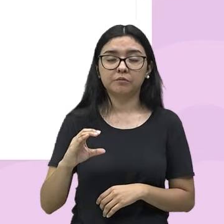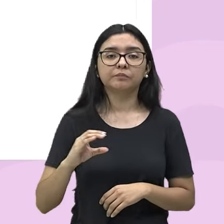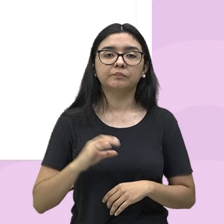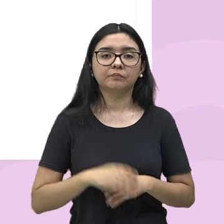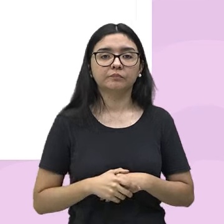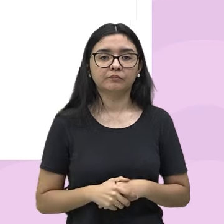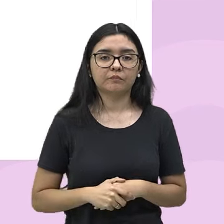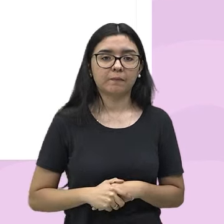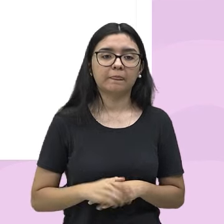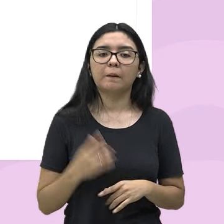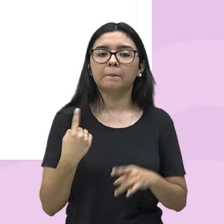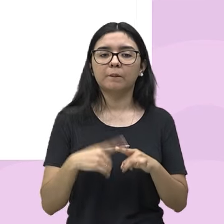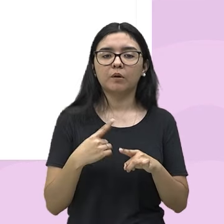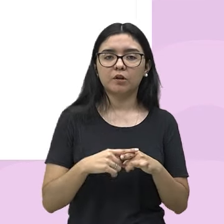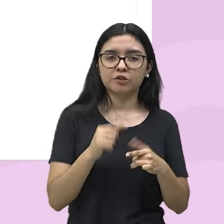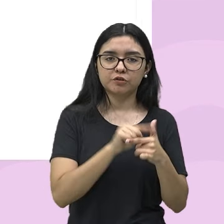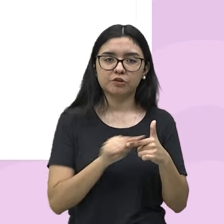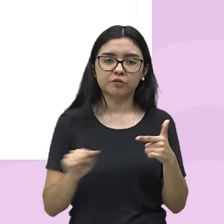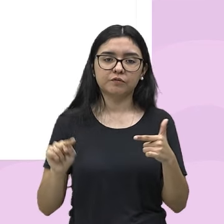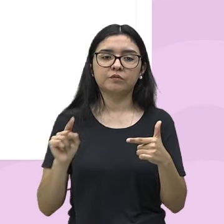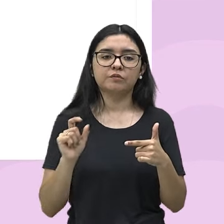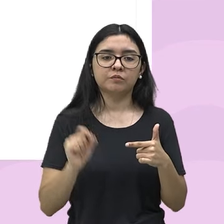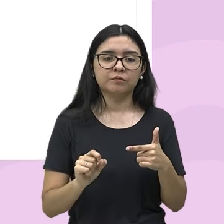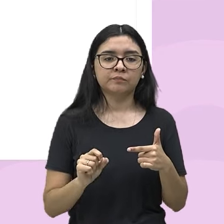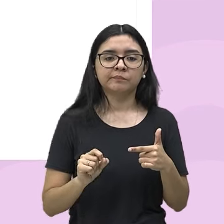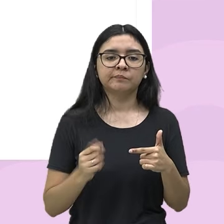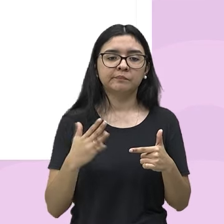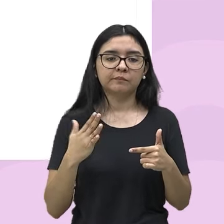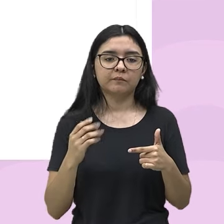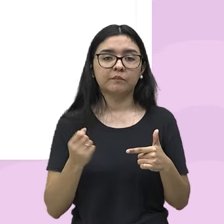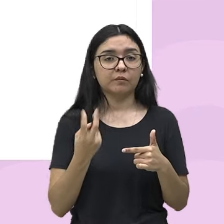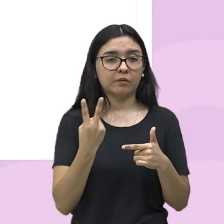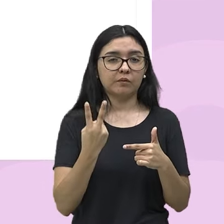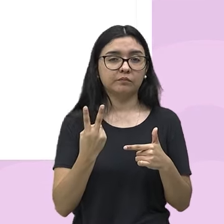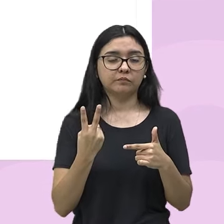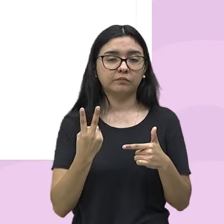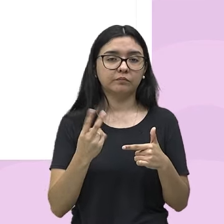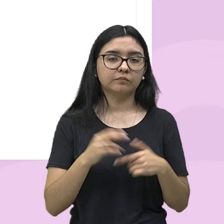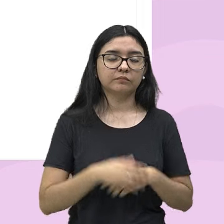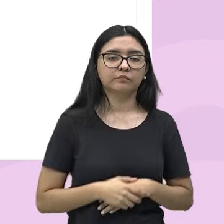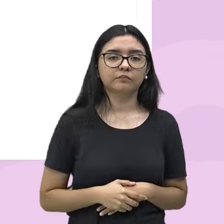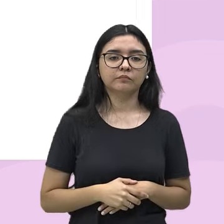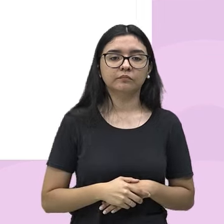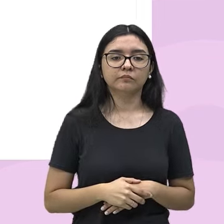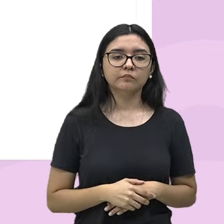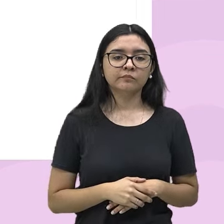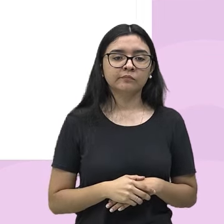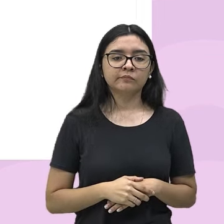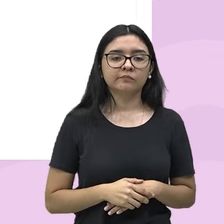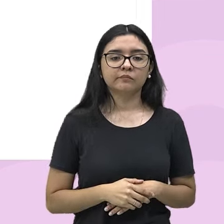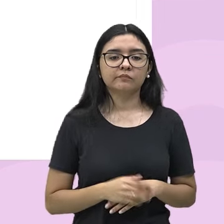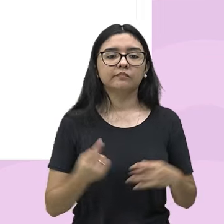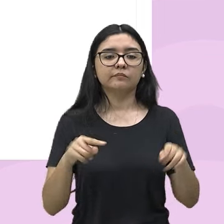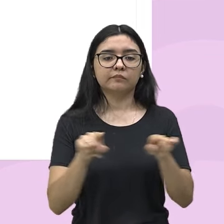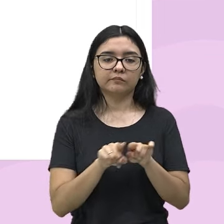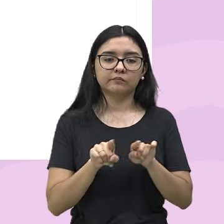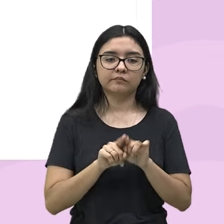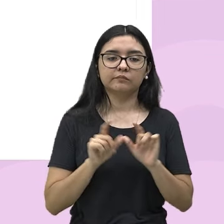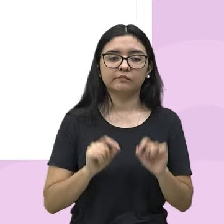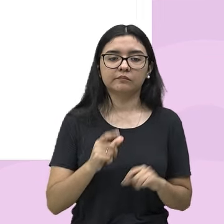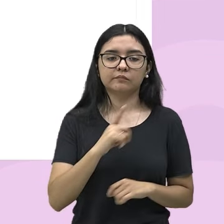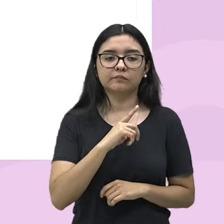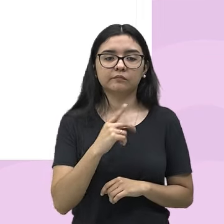composto, pois é divisível por pelo menos por 2. Quer dizer, além de ser divisível por 1 e por ele mesmo, ele é divisível por 2. E aí, ó,